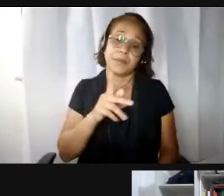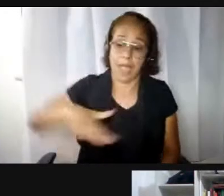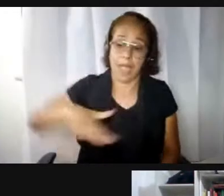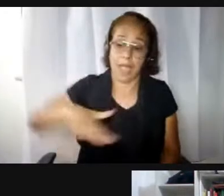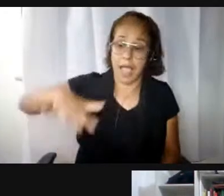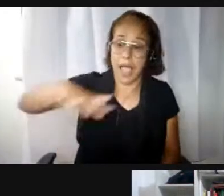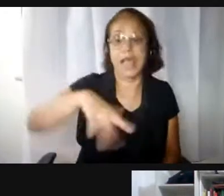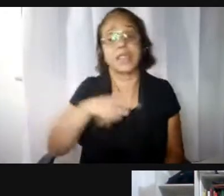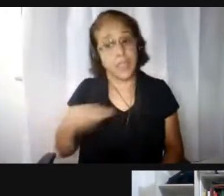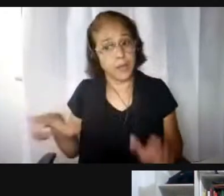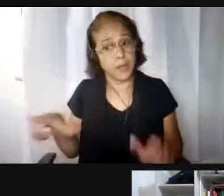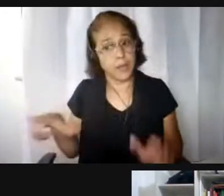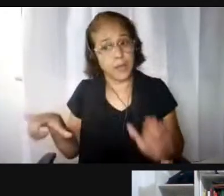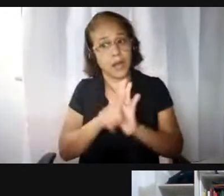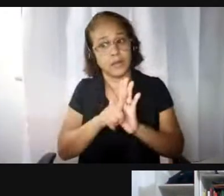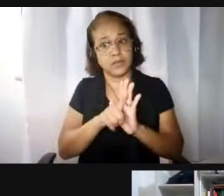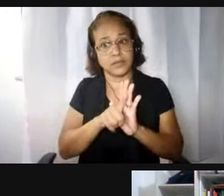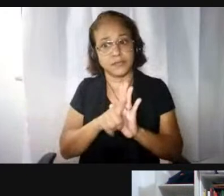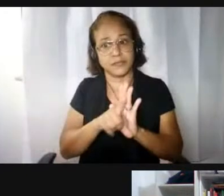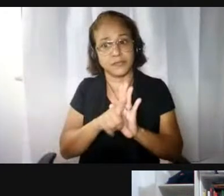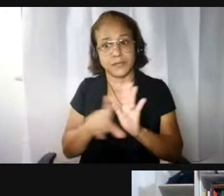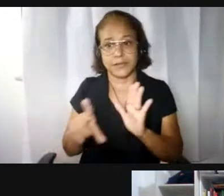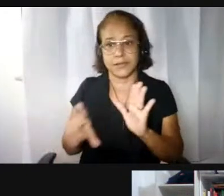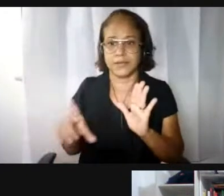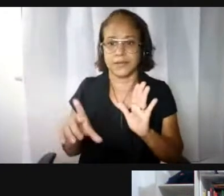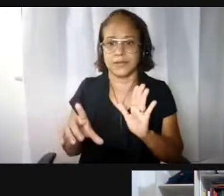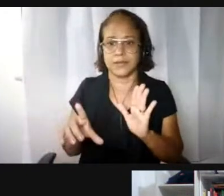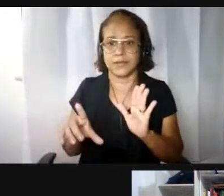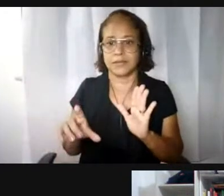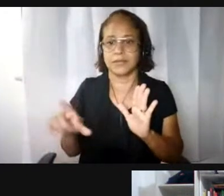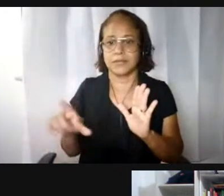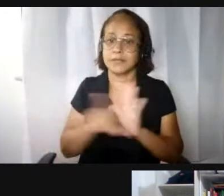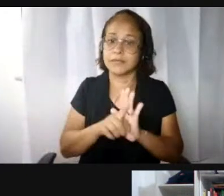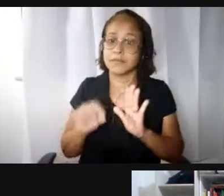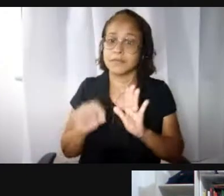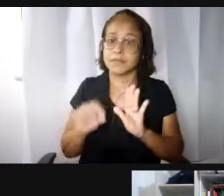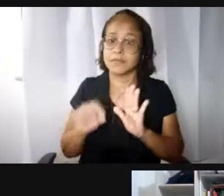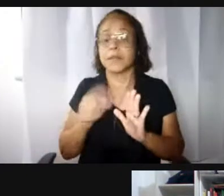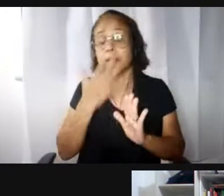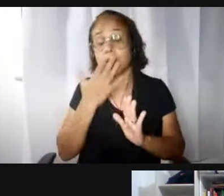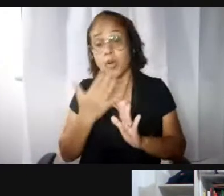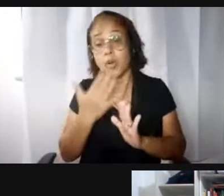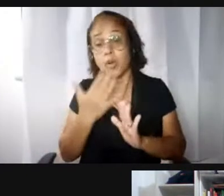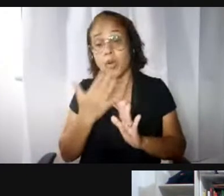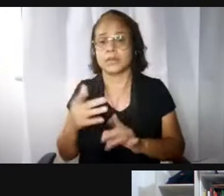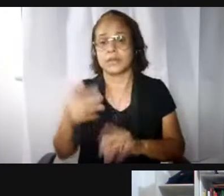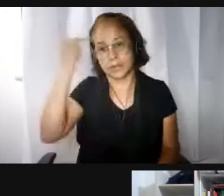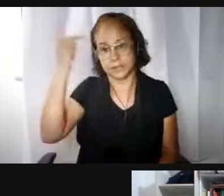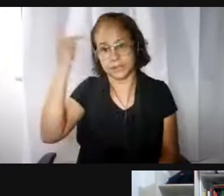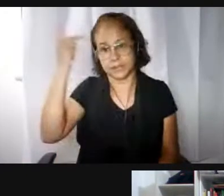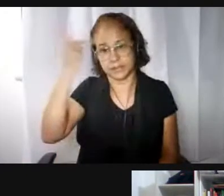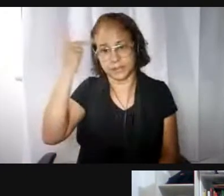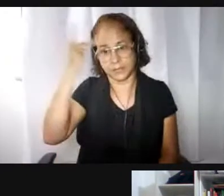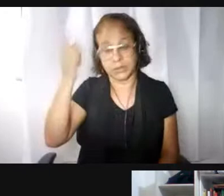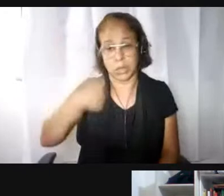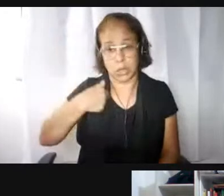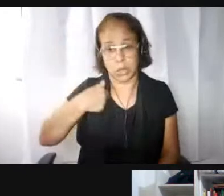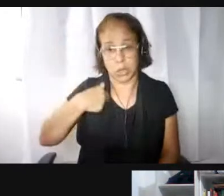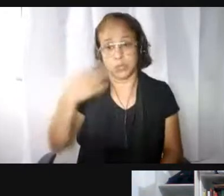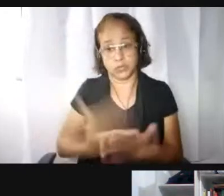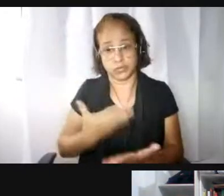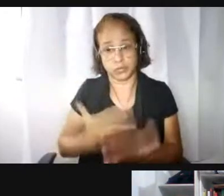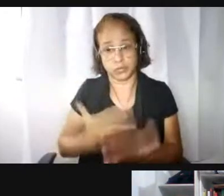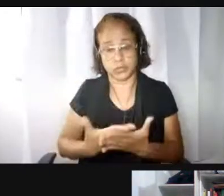tem lugar que sim, tem registro de cor. Por exemplo, em São Paulo, quando eu estudei, né, no mestrado, uma das